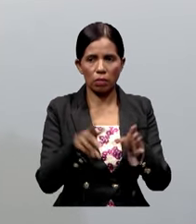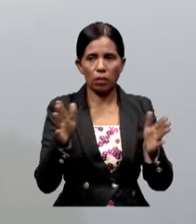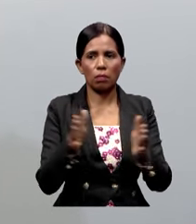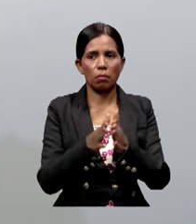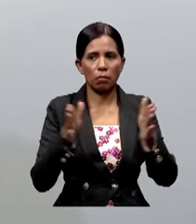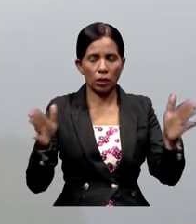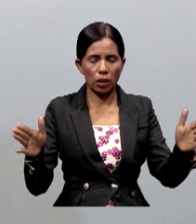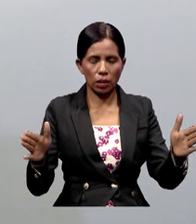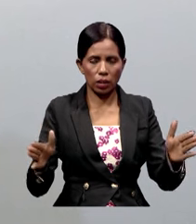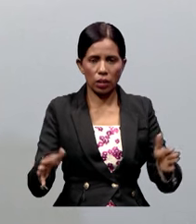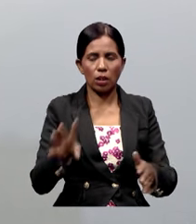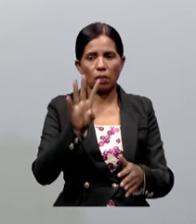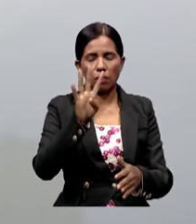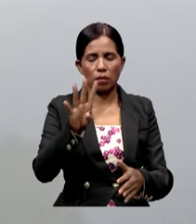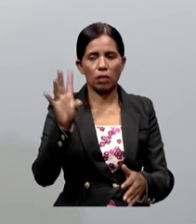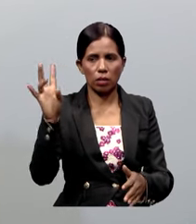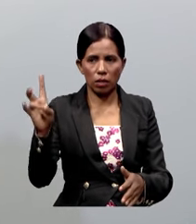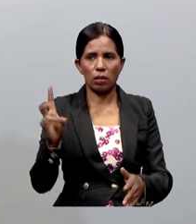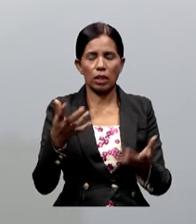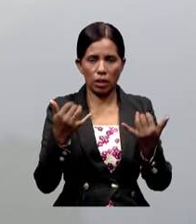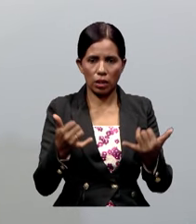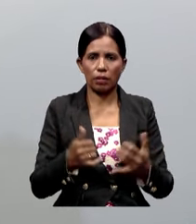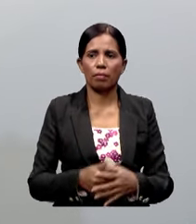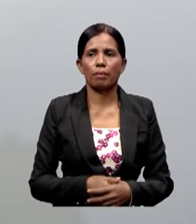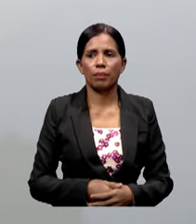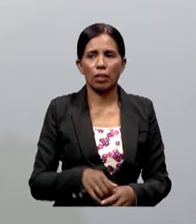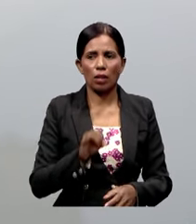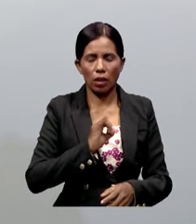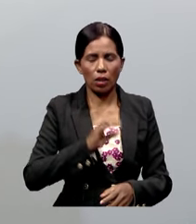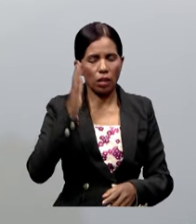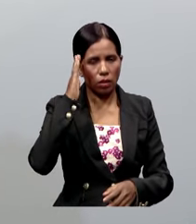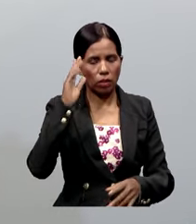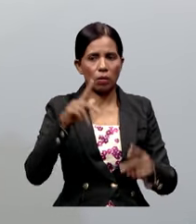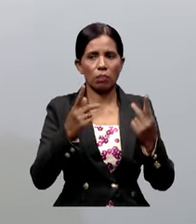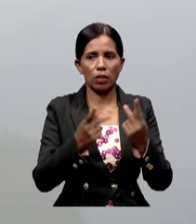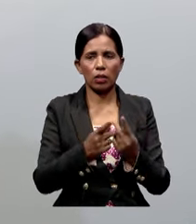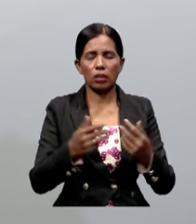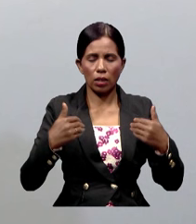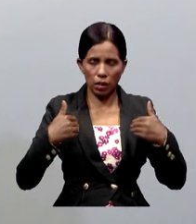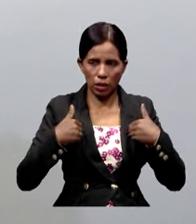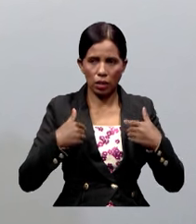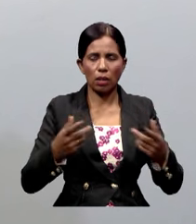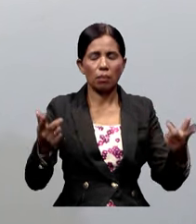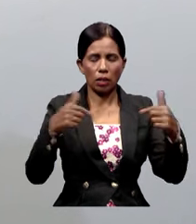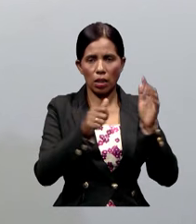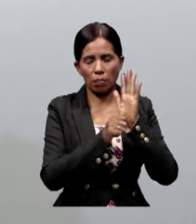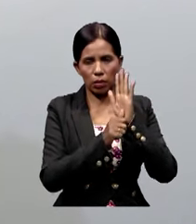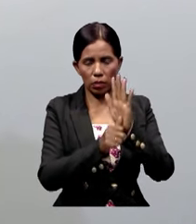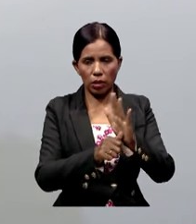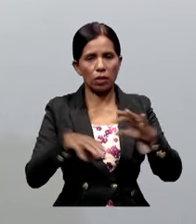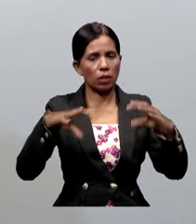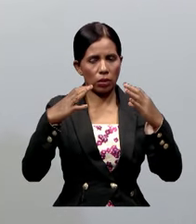lipali 4-7. Então, ida ne, ahunen companheiro ne sei sei iha karek, bede mai apresente i conselho